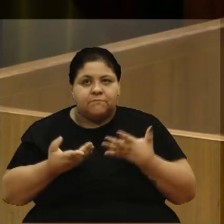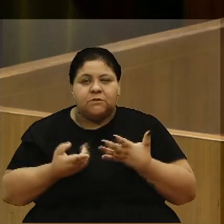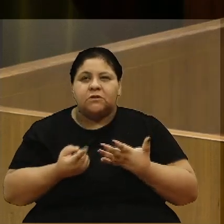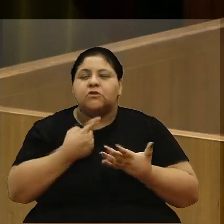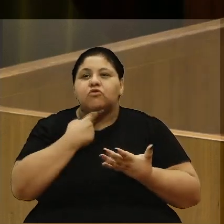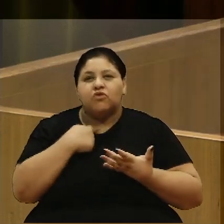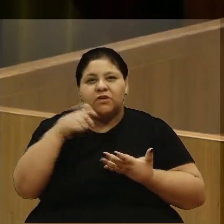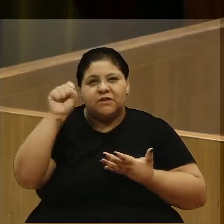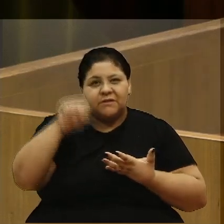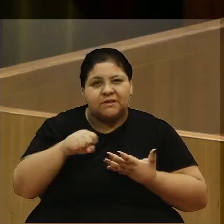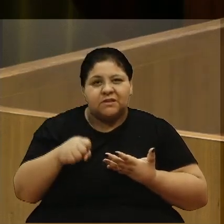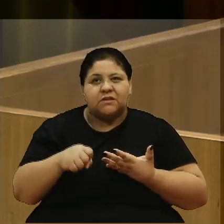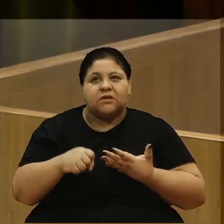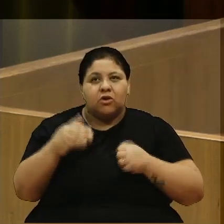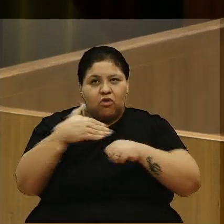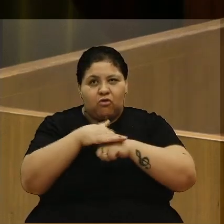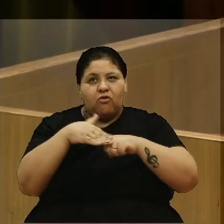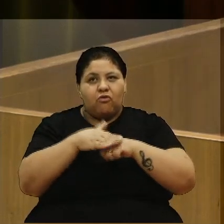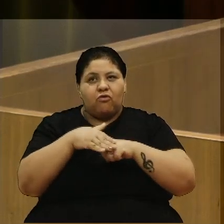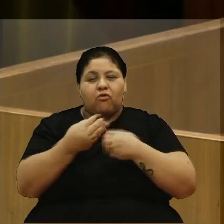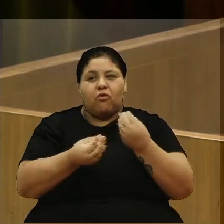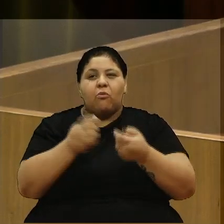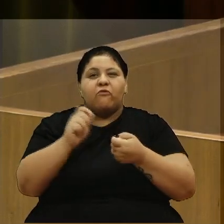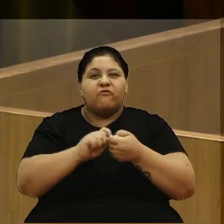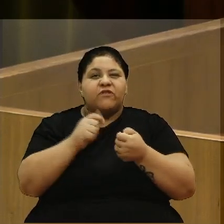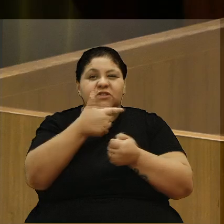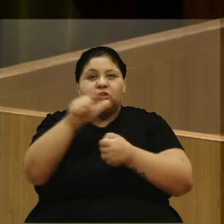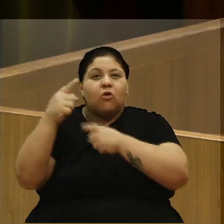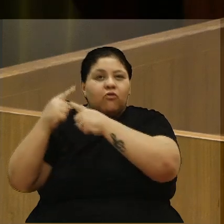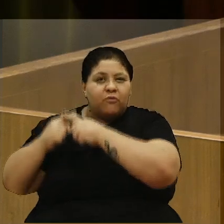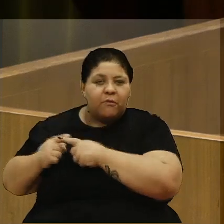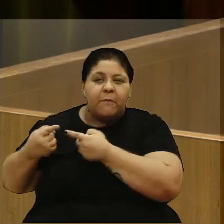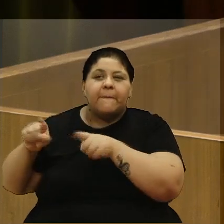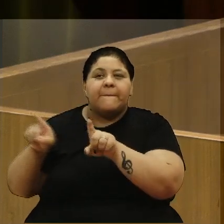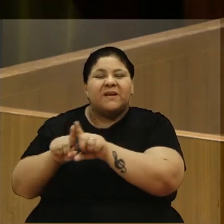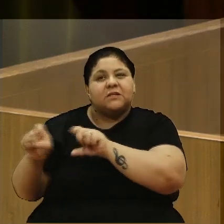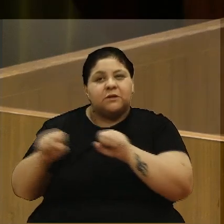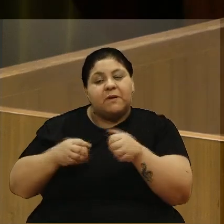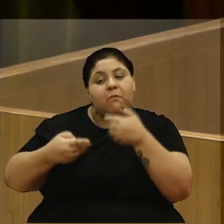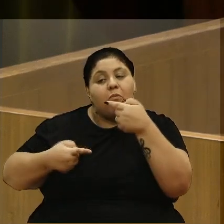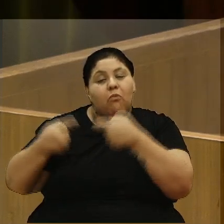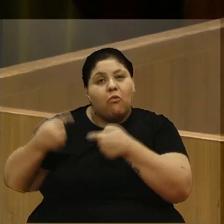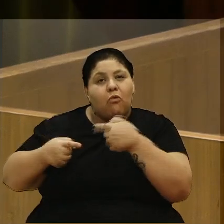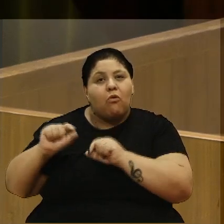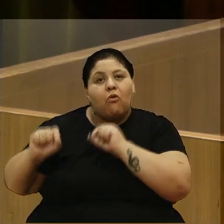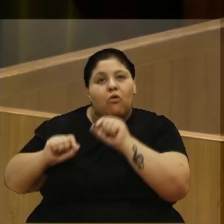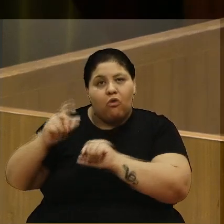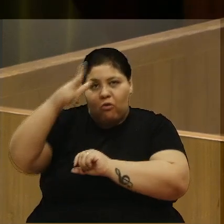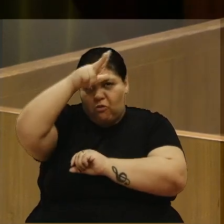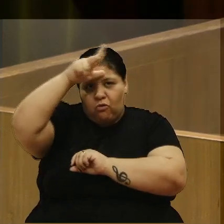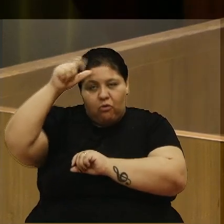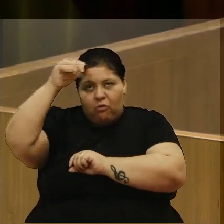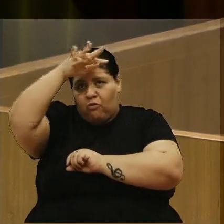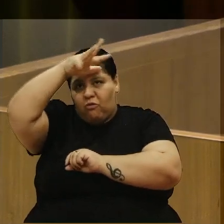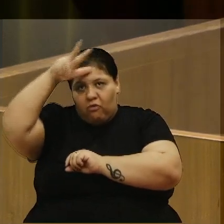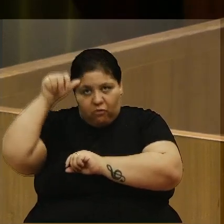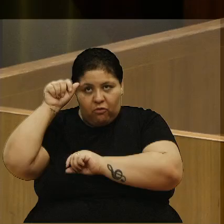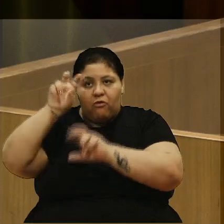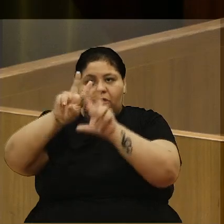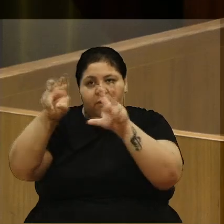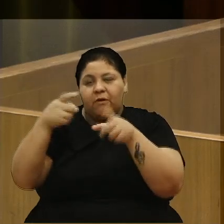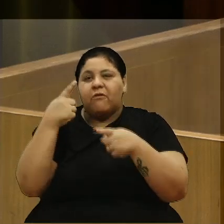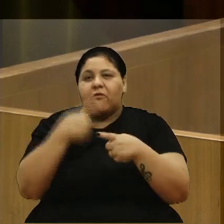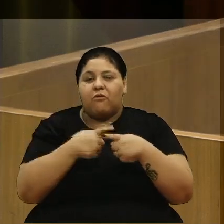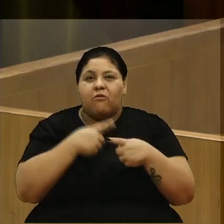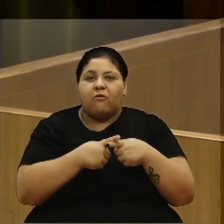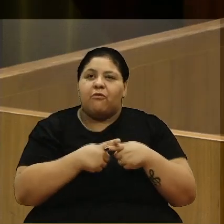gostaria, sim, de dialogar com ele, como já fiz em outros momentos sobre isso, mas também de poder debater com a Prefeitura Municipal sobre esses assuntos,